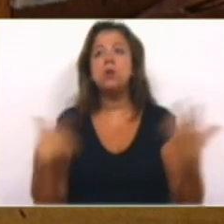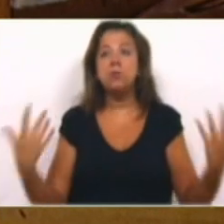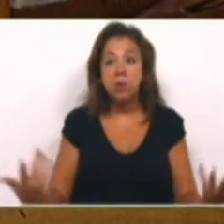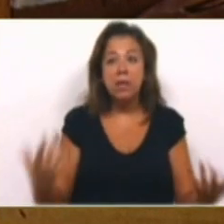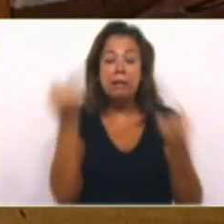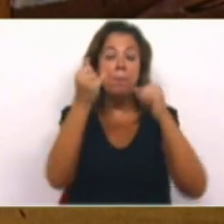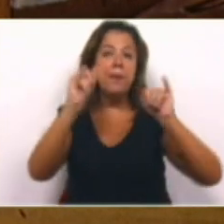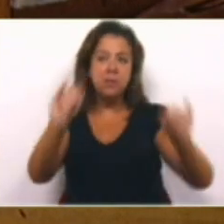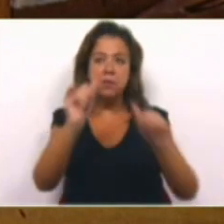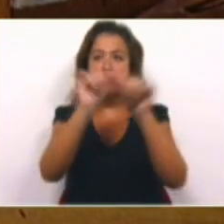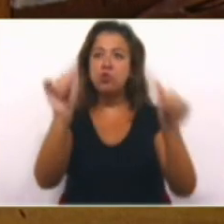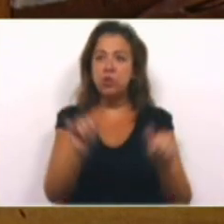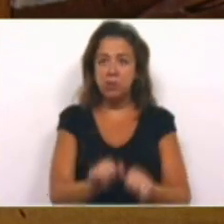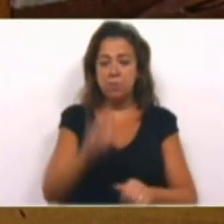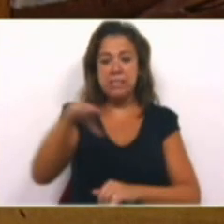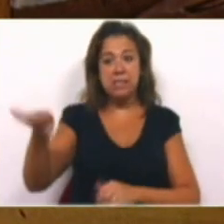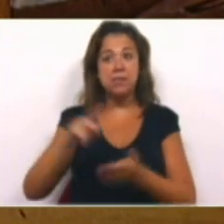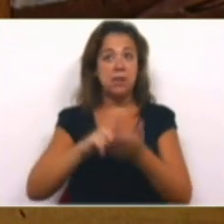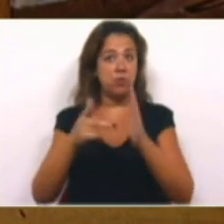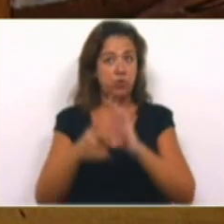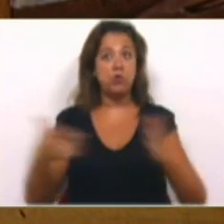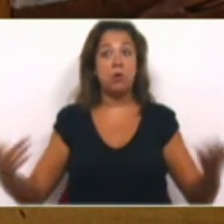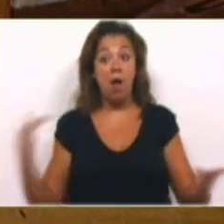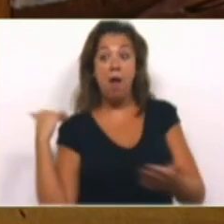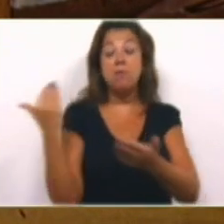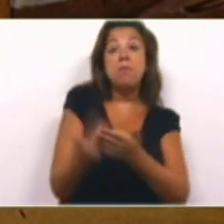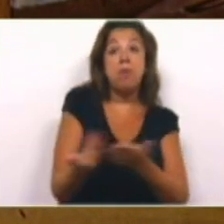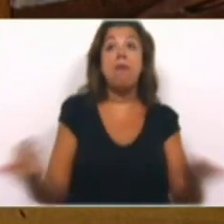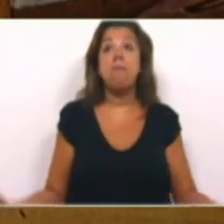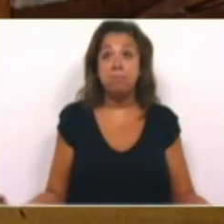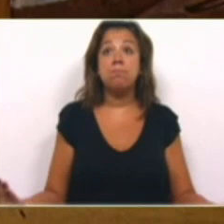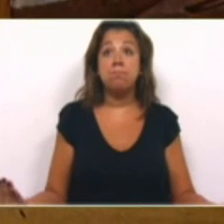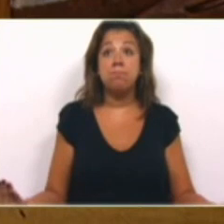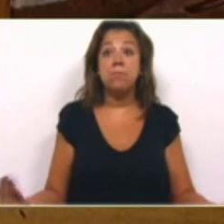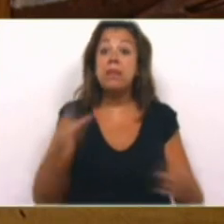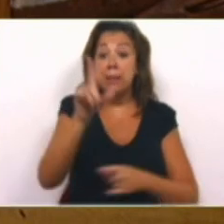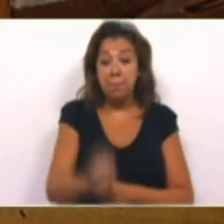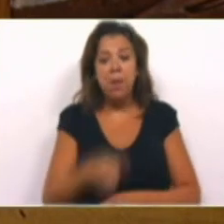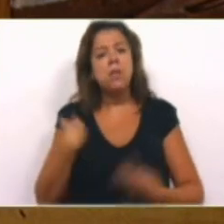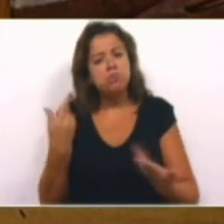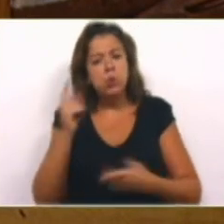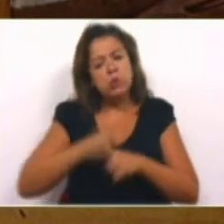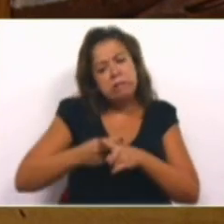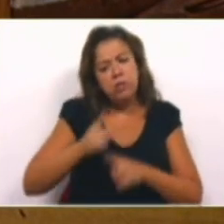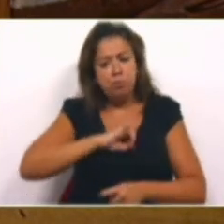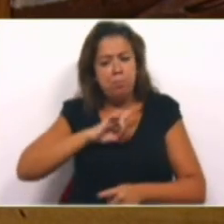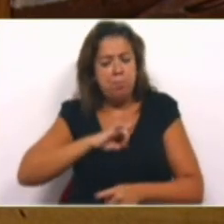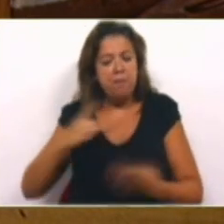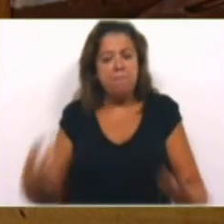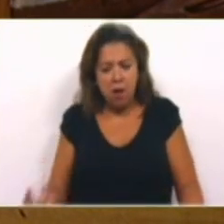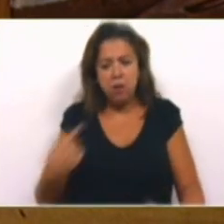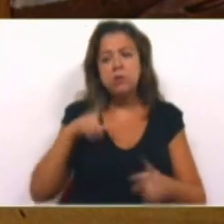do Sistema Nacional de Ciência e Tecnologia, até em relação aos interesses privados e aos